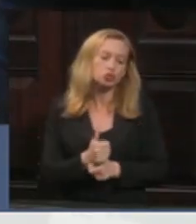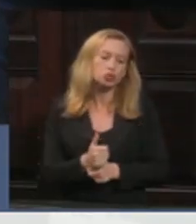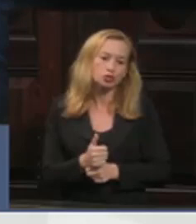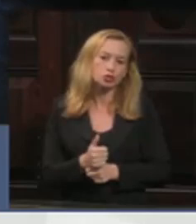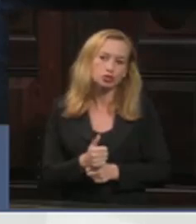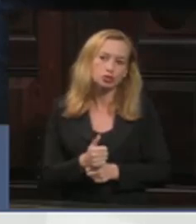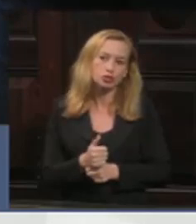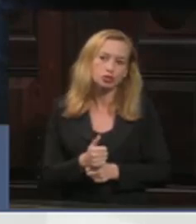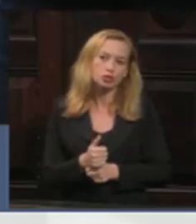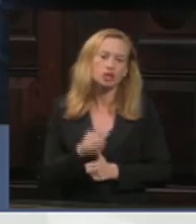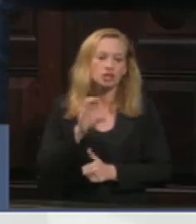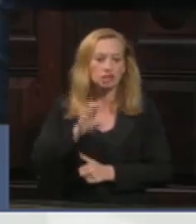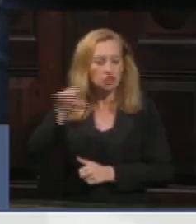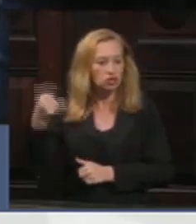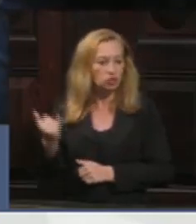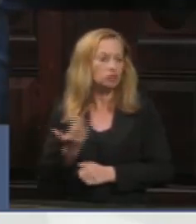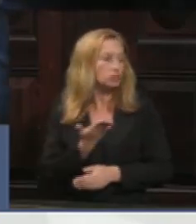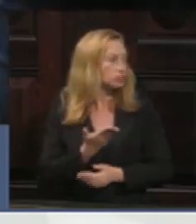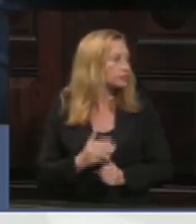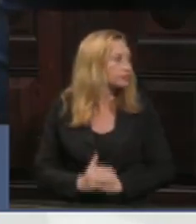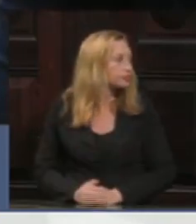desse pela CCJ.